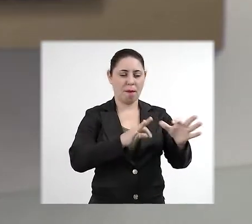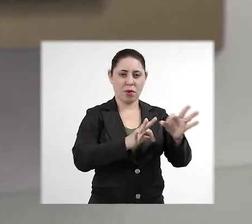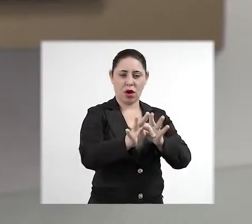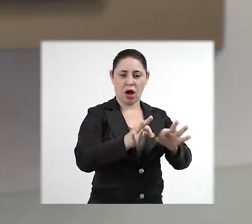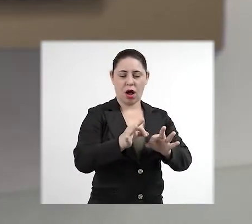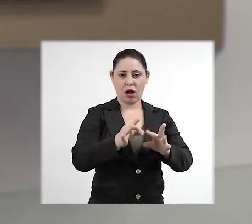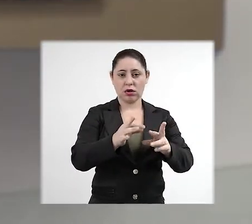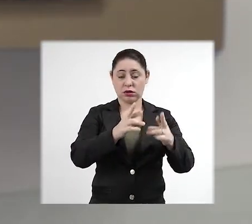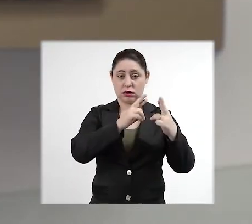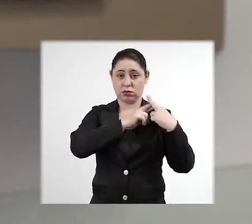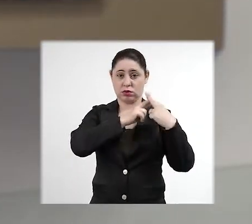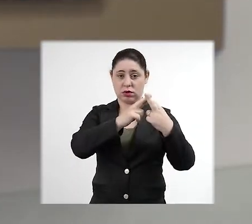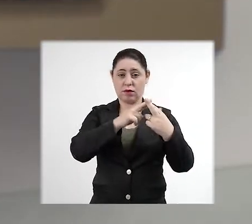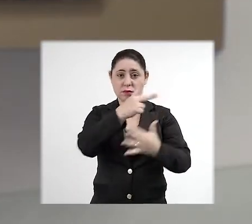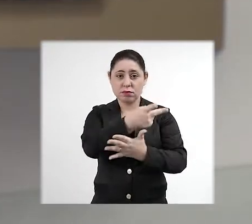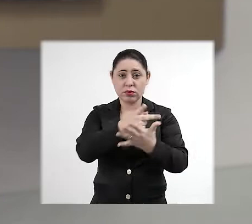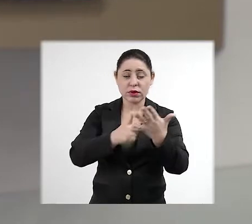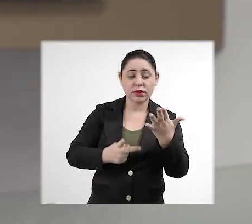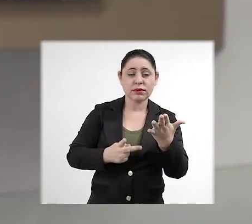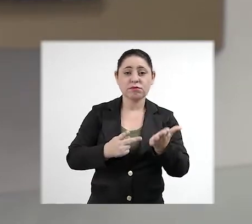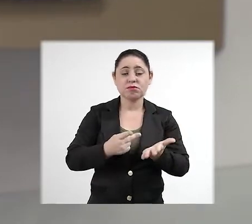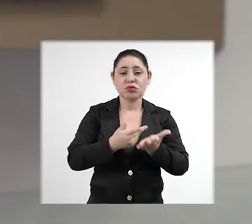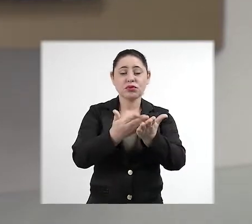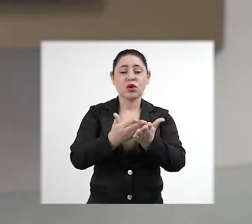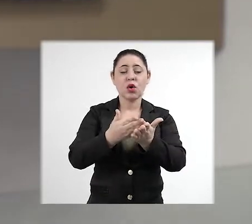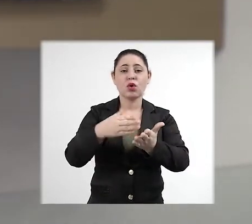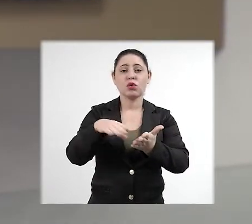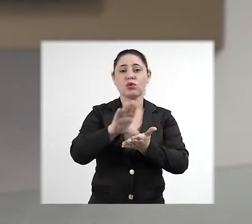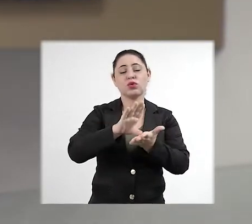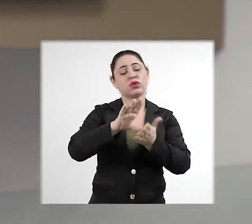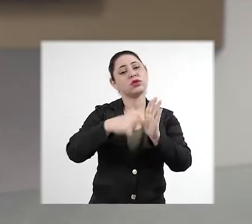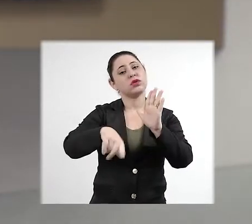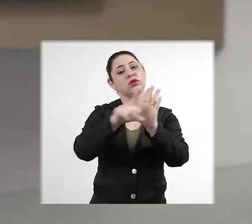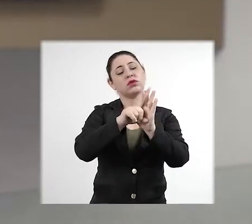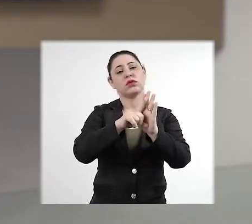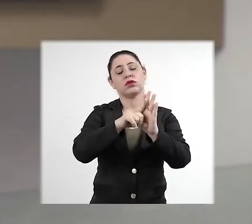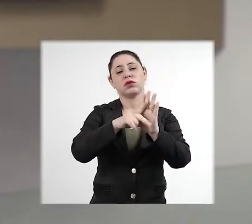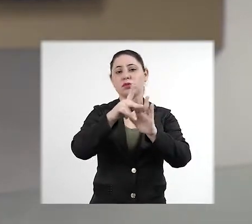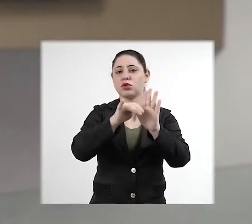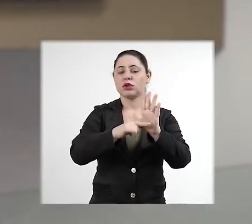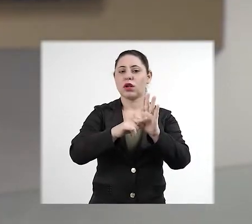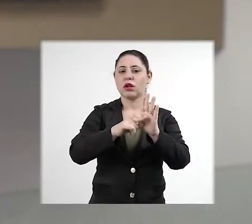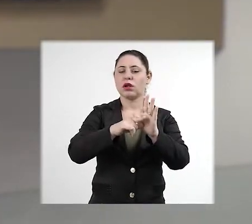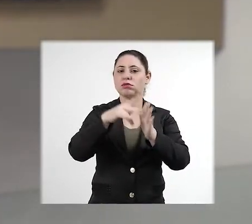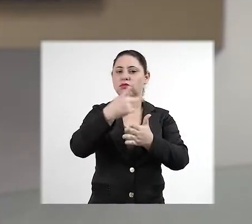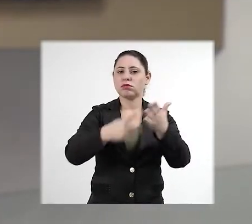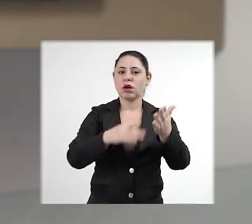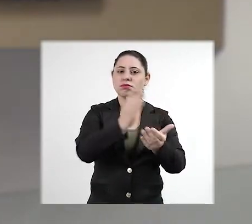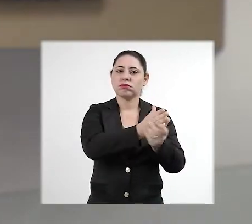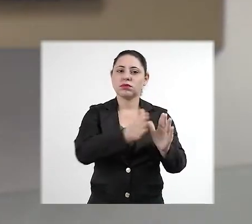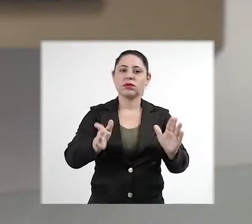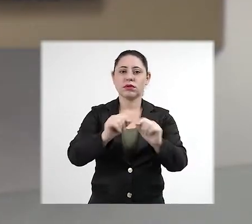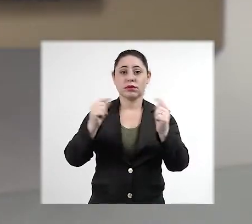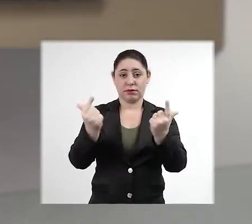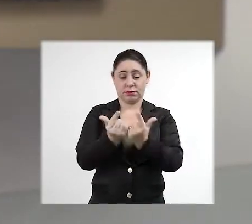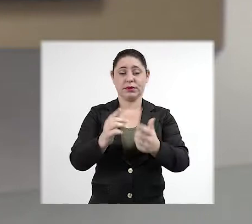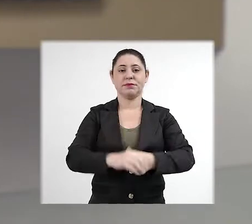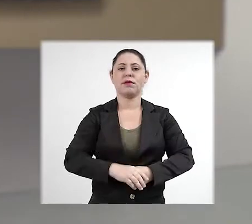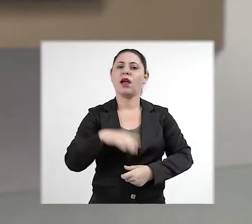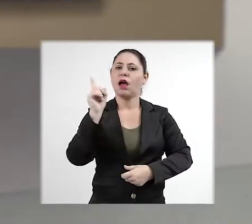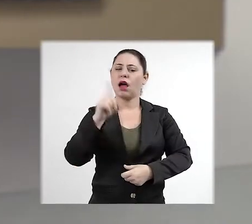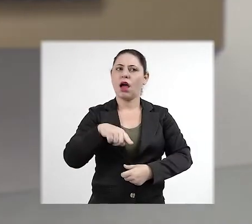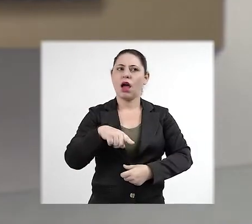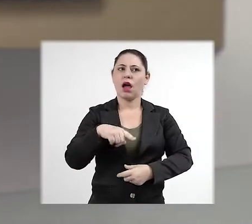composição, responsável pela emissão de parecer sobre a constitucionalidade de projetos sobre proposições em andamento na